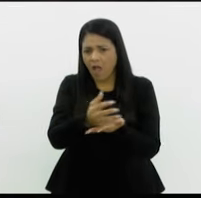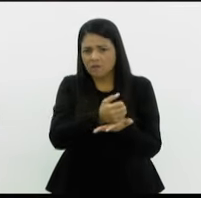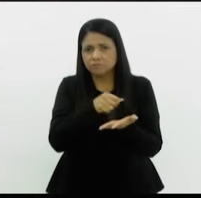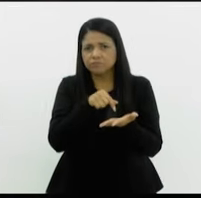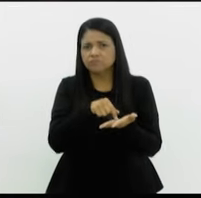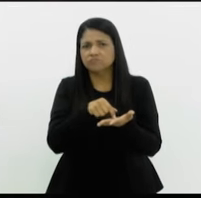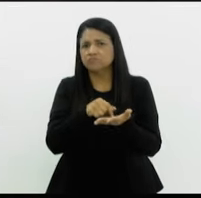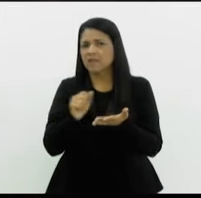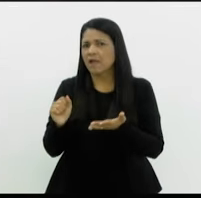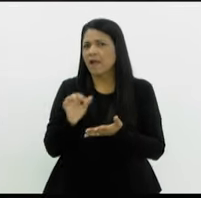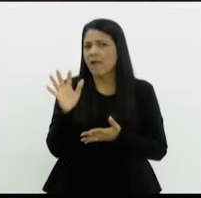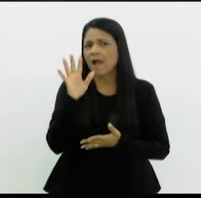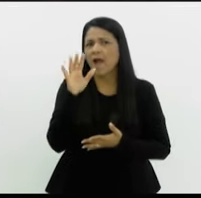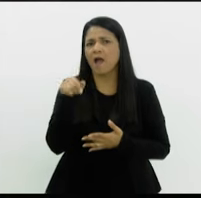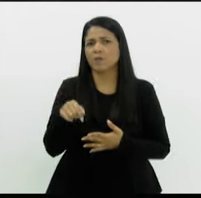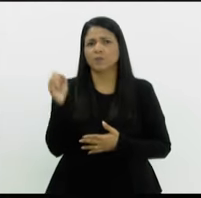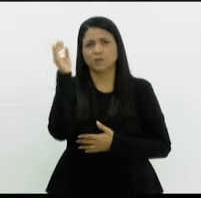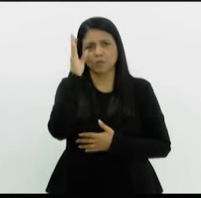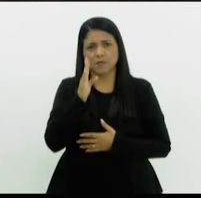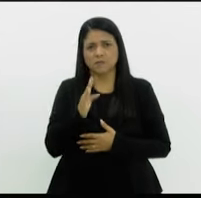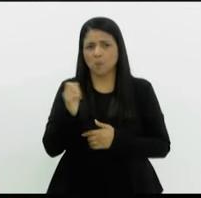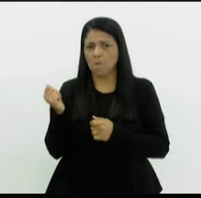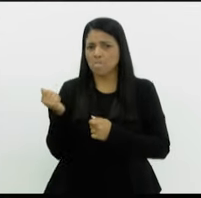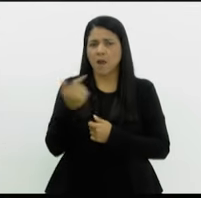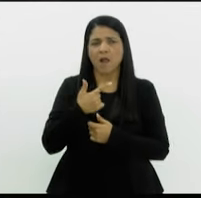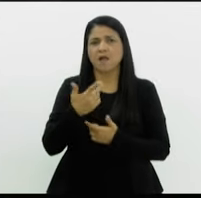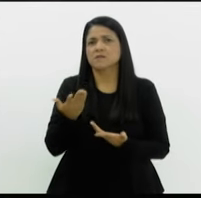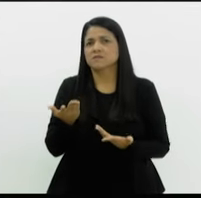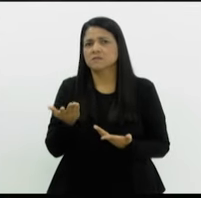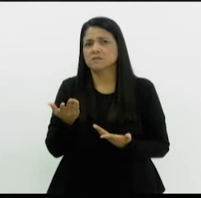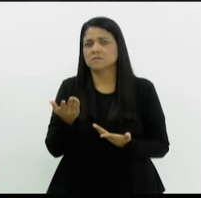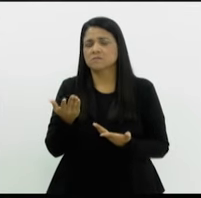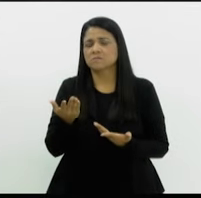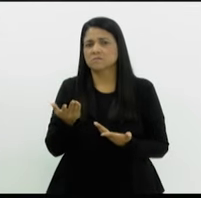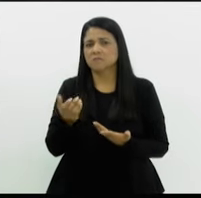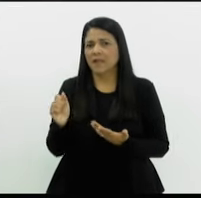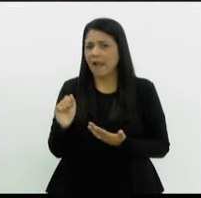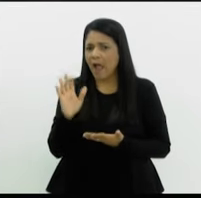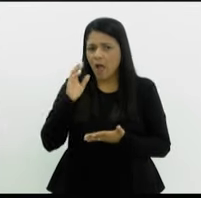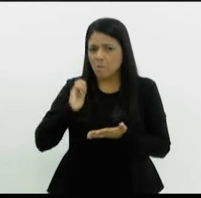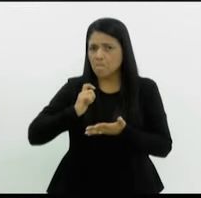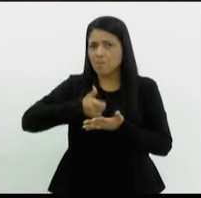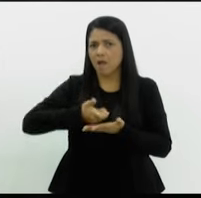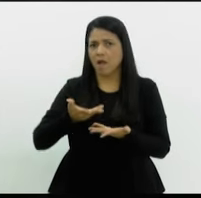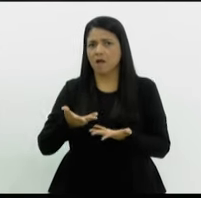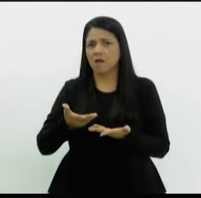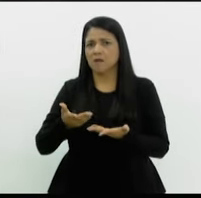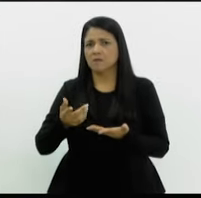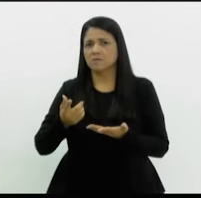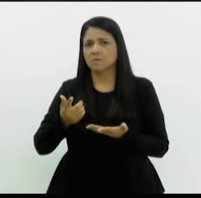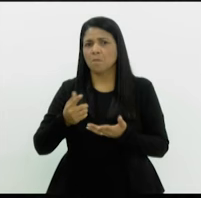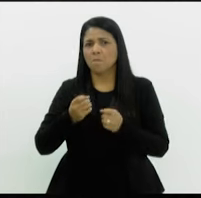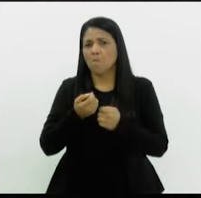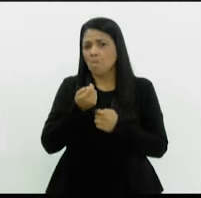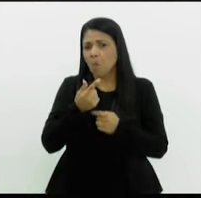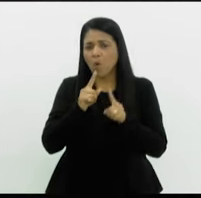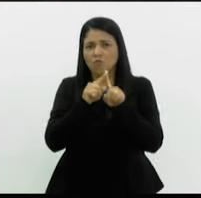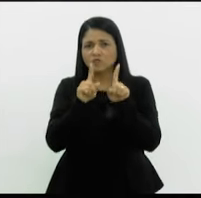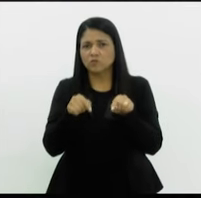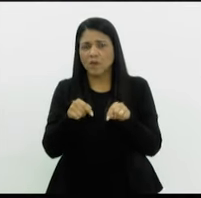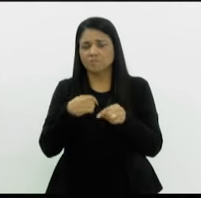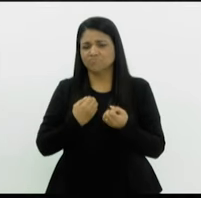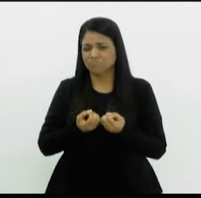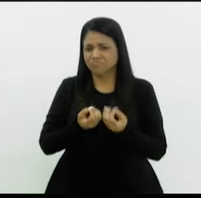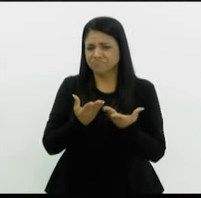mais caros do Brasil, ou mais caro do Brasil, e prestando um péssimo serviço à